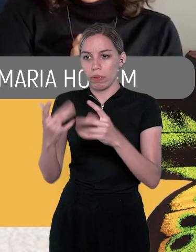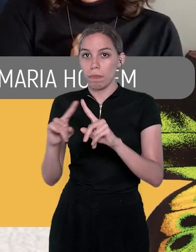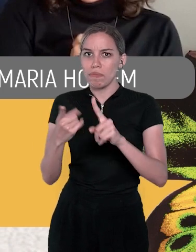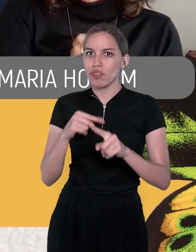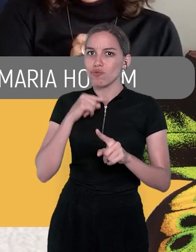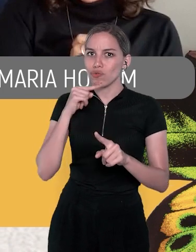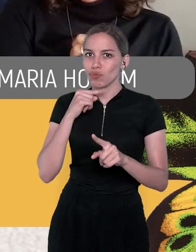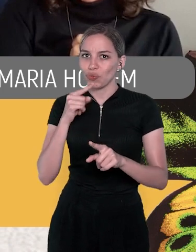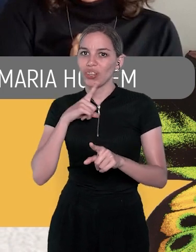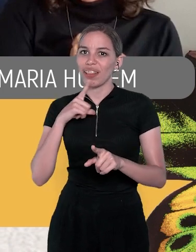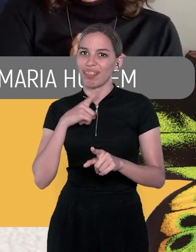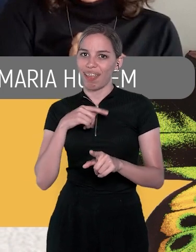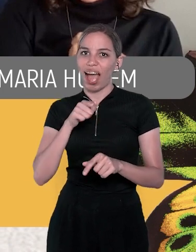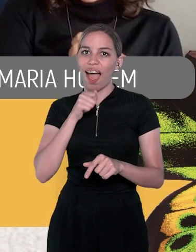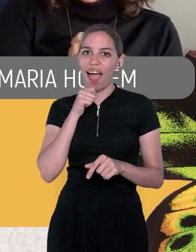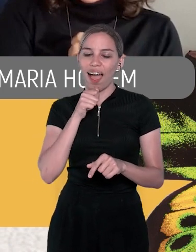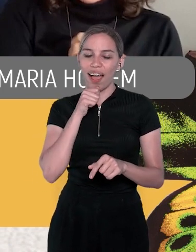dúvidas